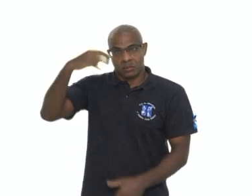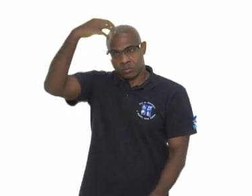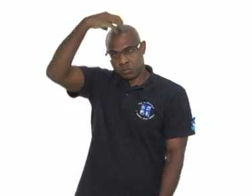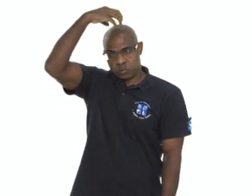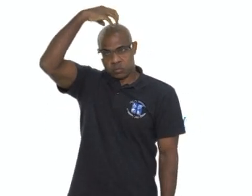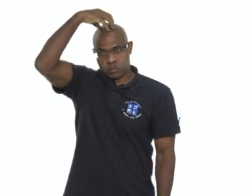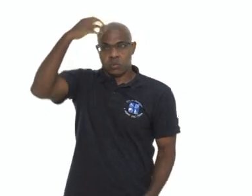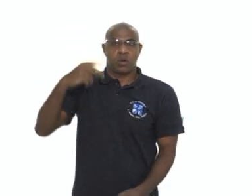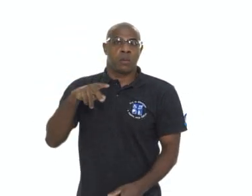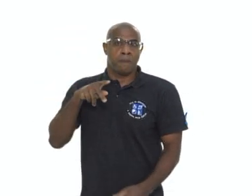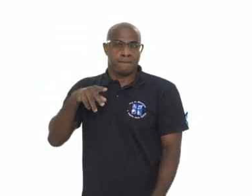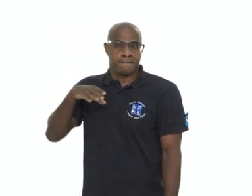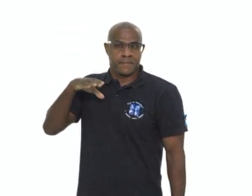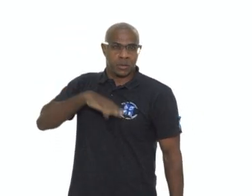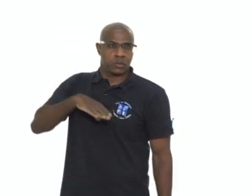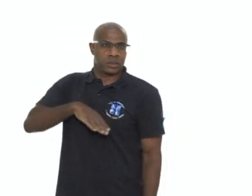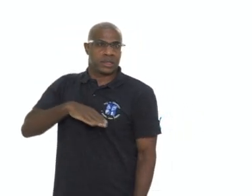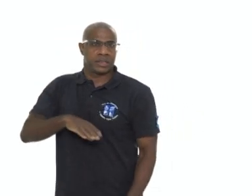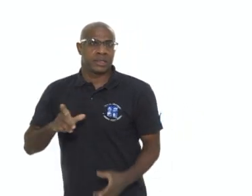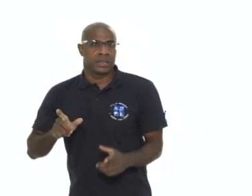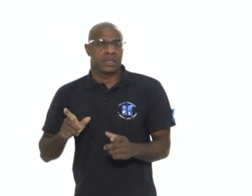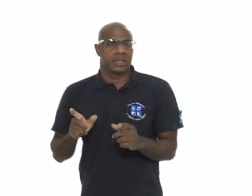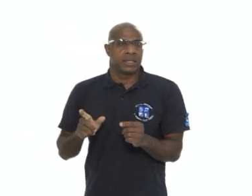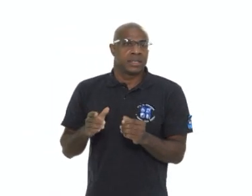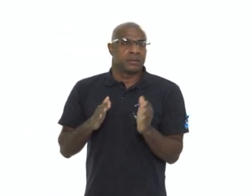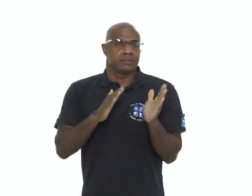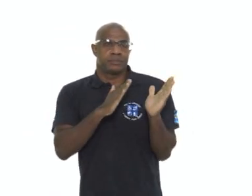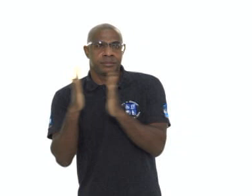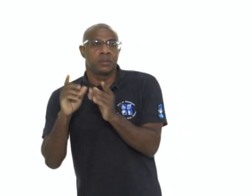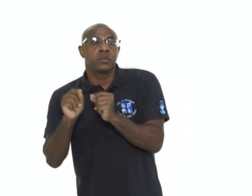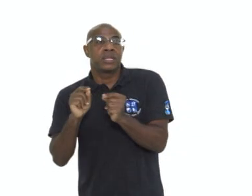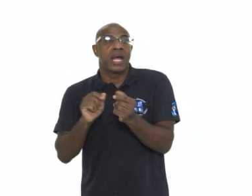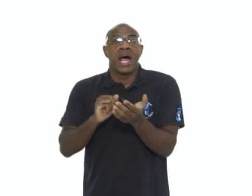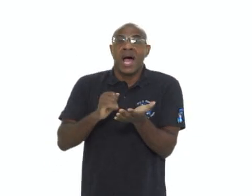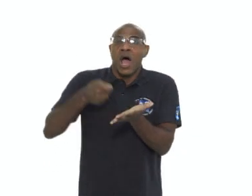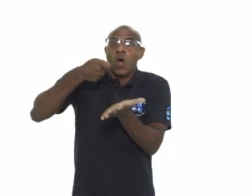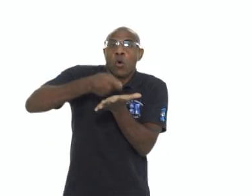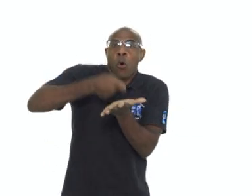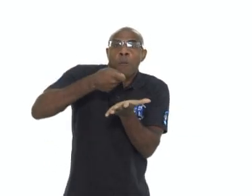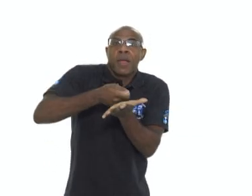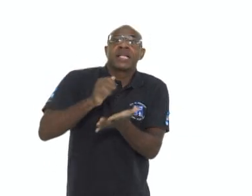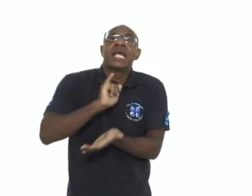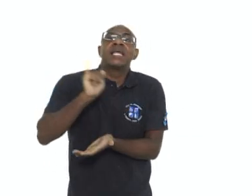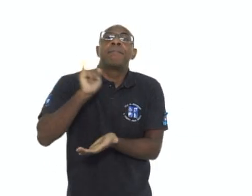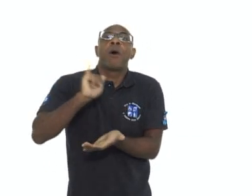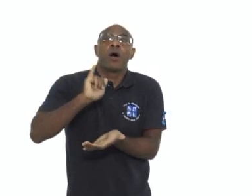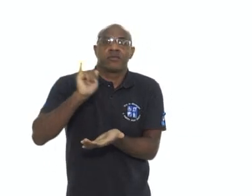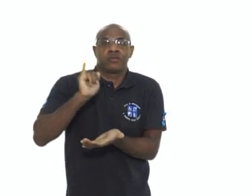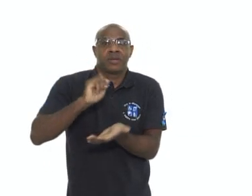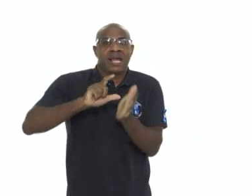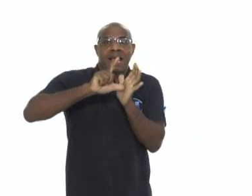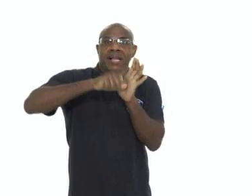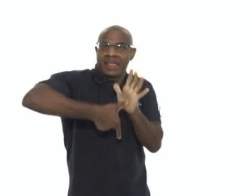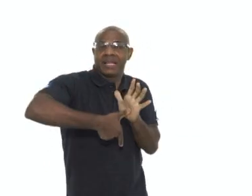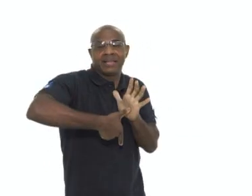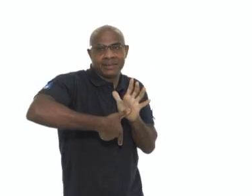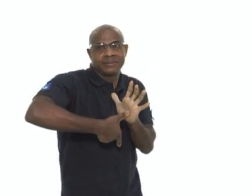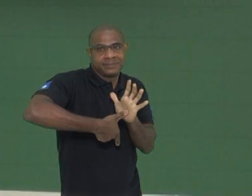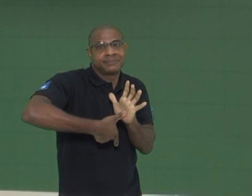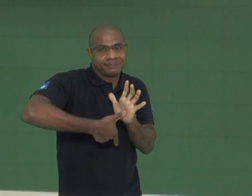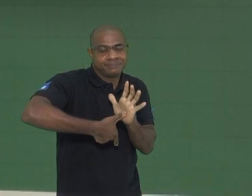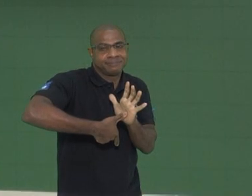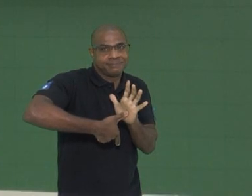durante a segunda metade do século XVIII, a cobrança dos impostos atrasados, chamada de derrama. Não vamos